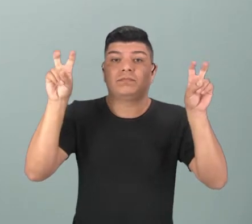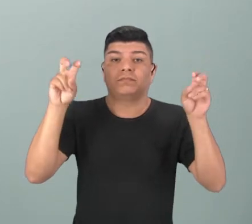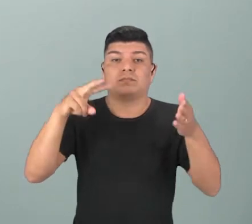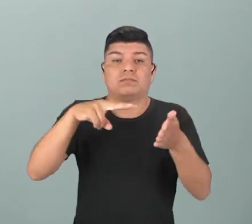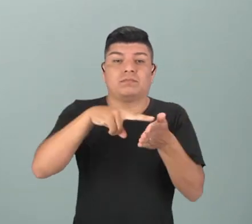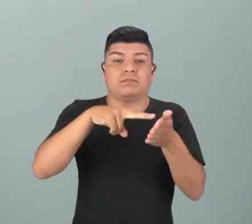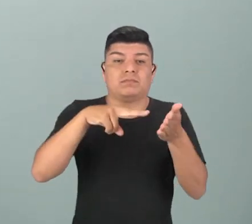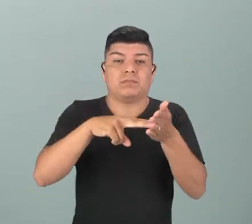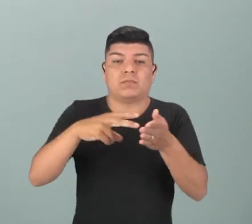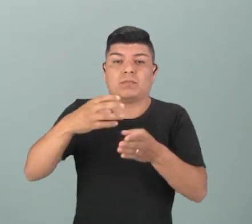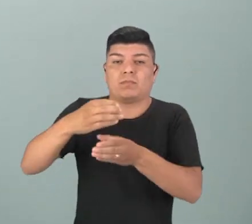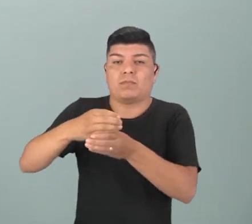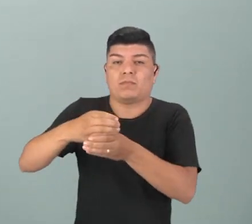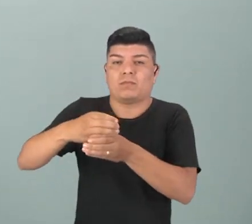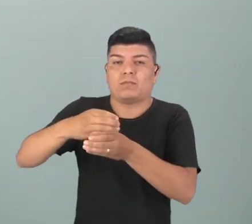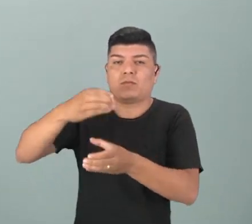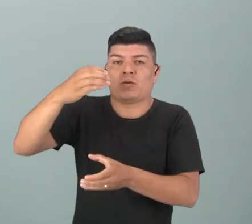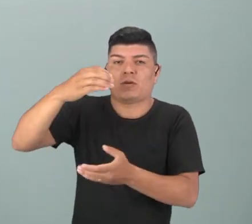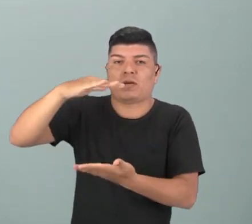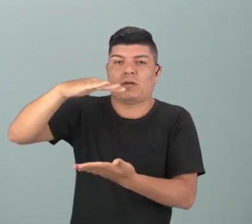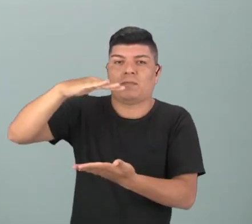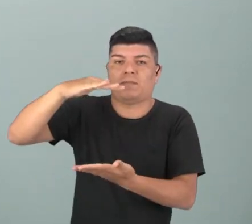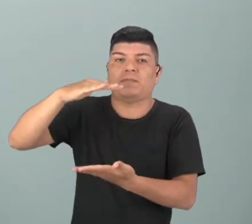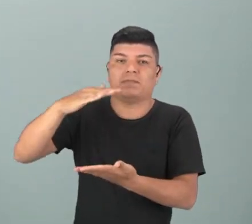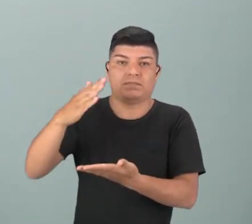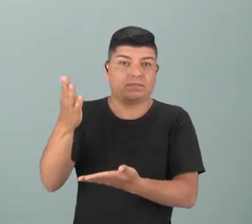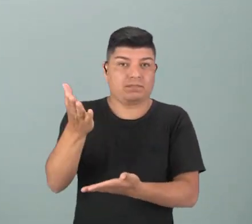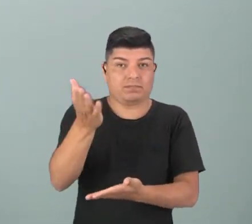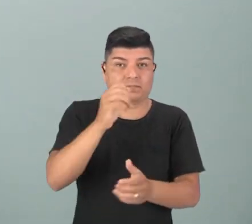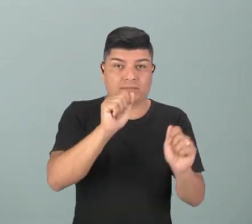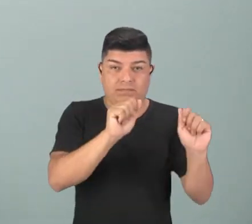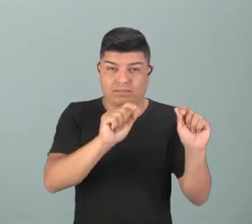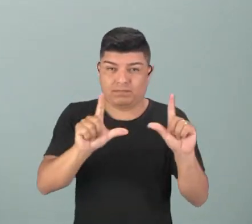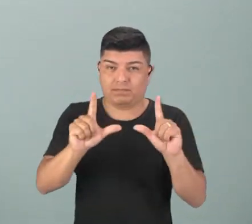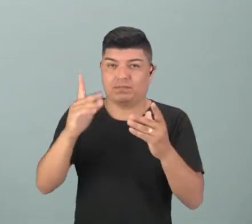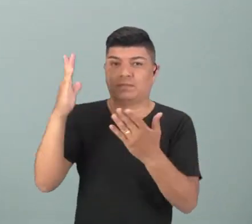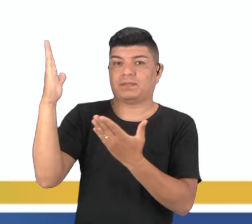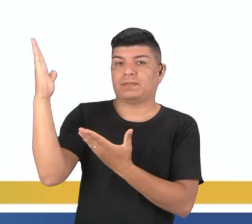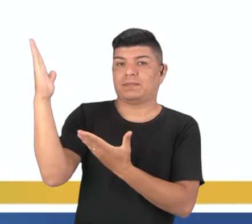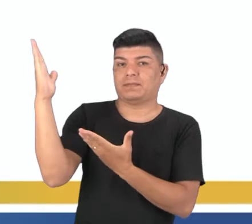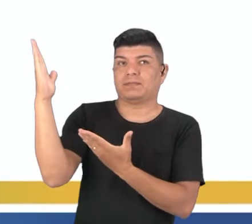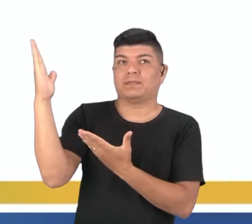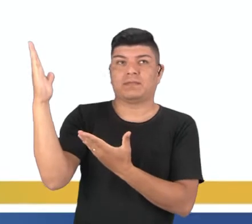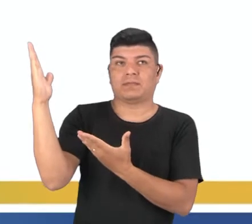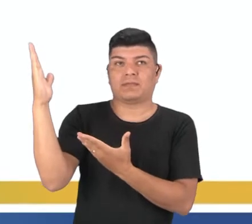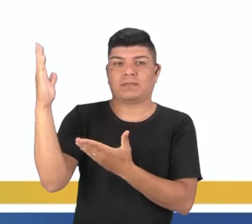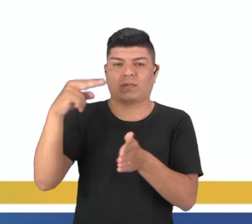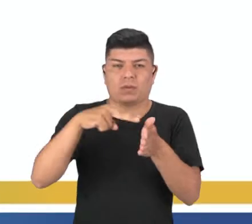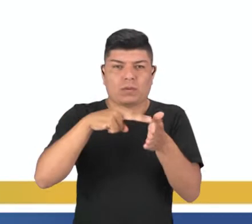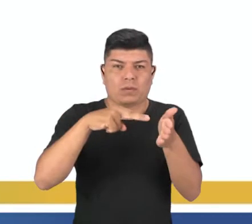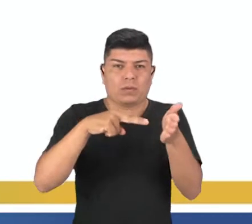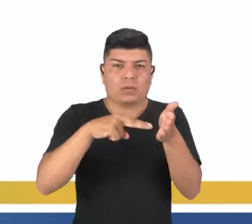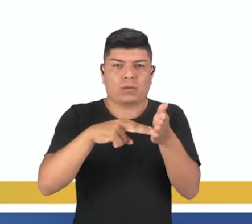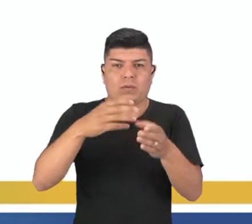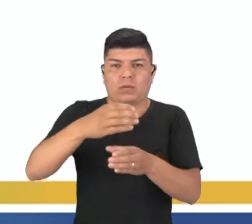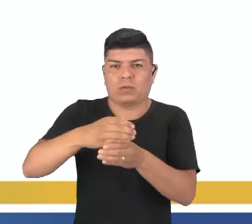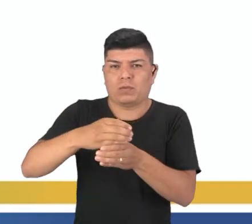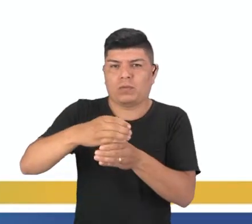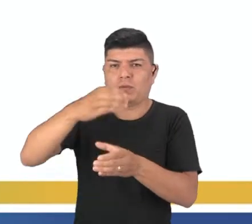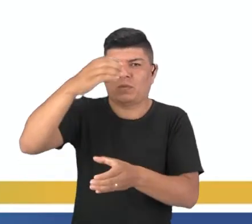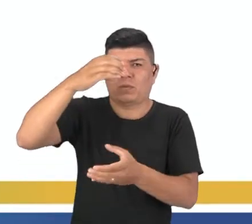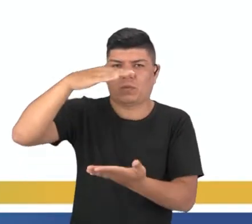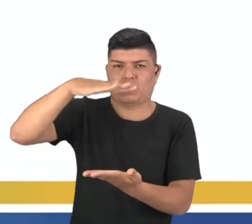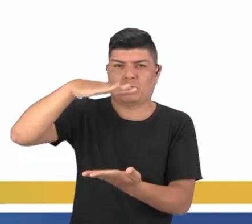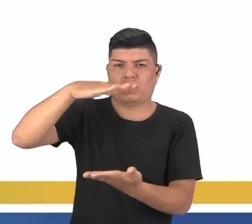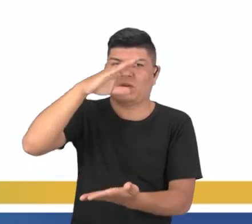volume de cilindros. Muito bem, então acompanhe comigo aí na sua tela. Então, volume de cilindro. Na última